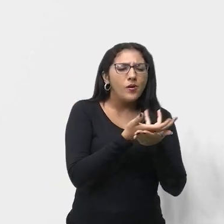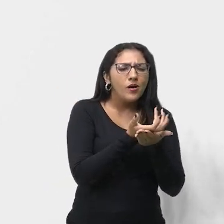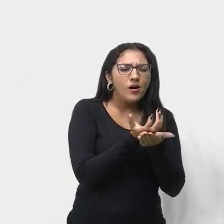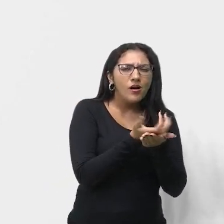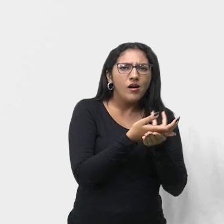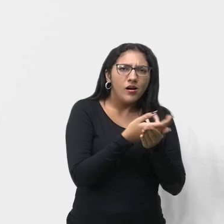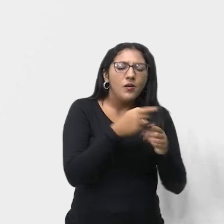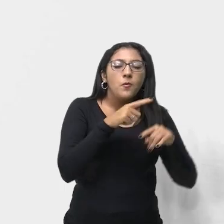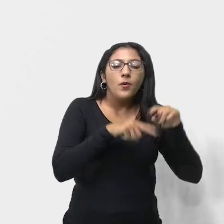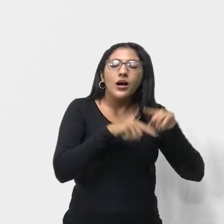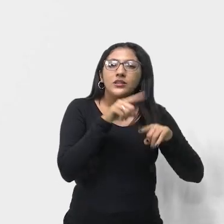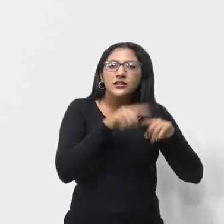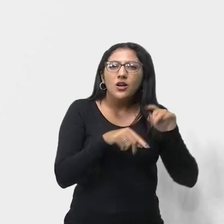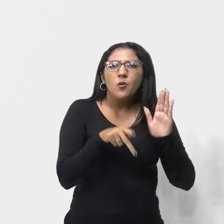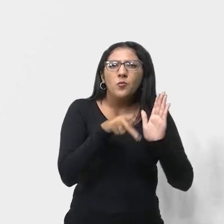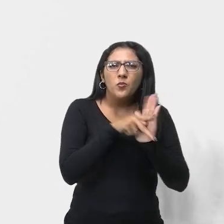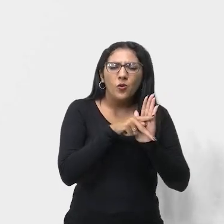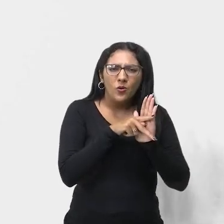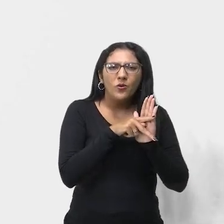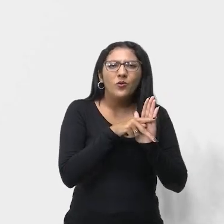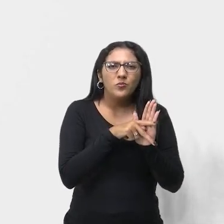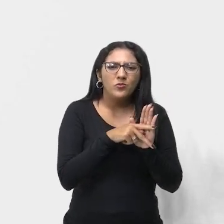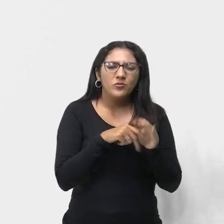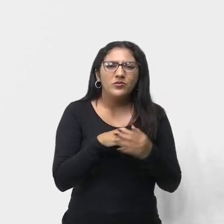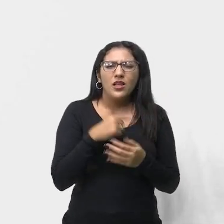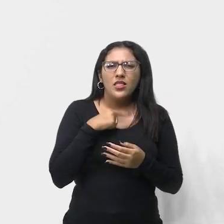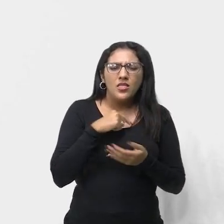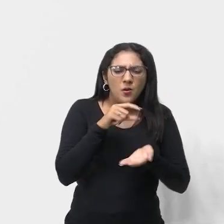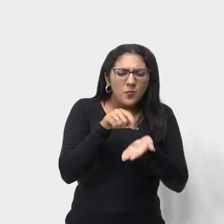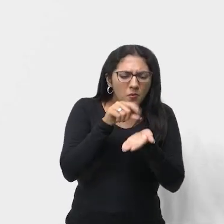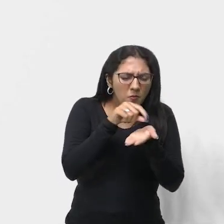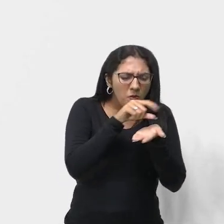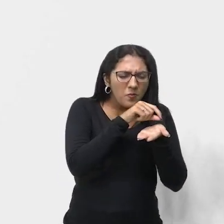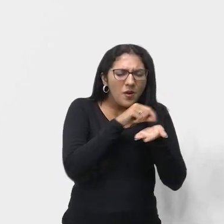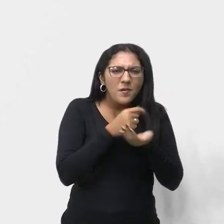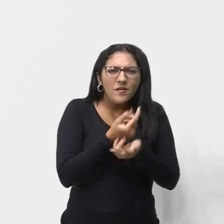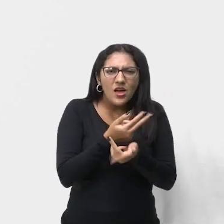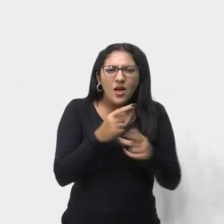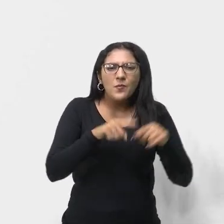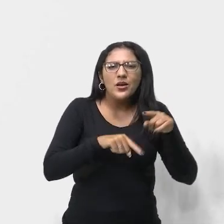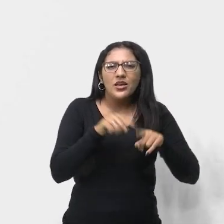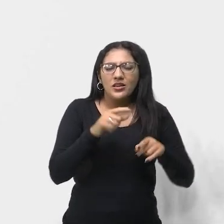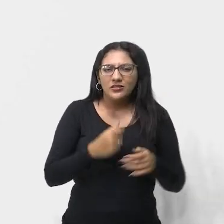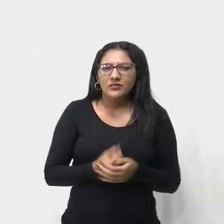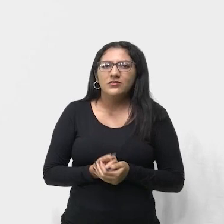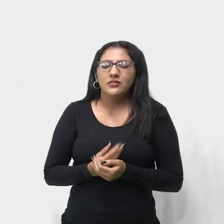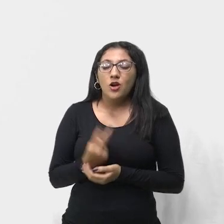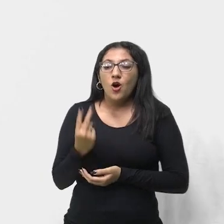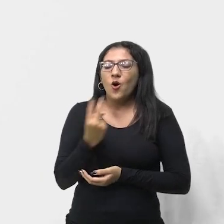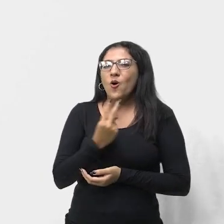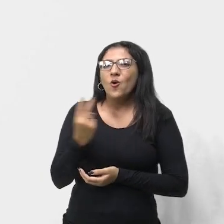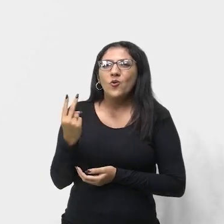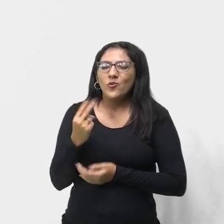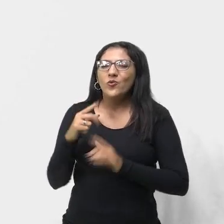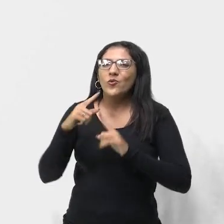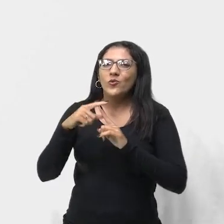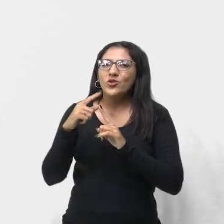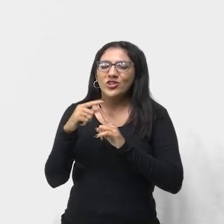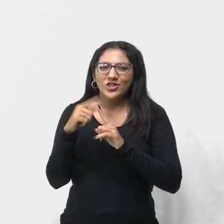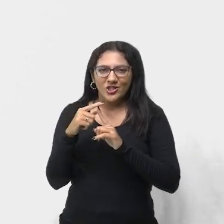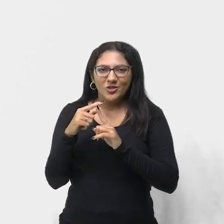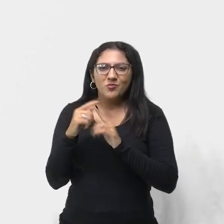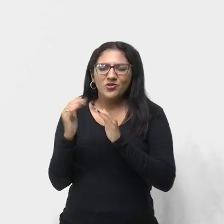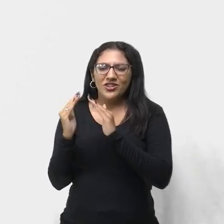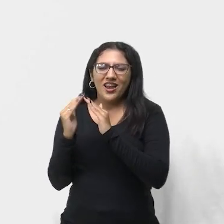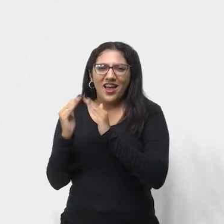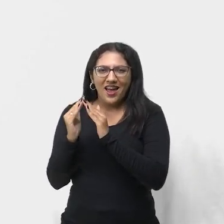que a mamãe pássaro encontra ali na natureza, não é? As duas formas de moradia, de abrigo,